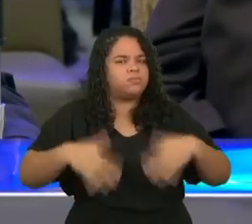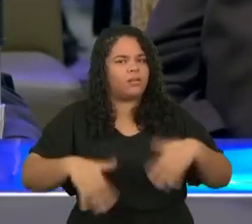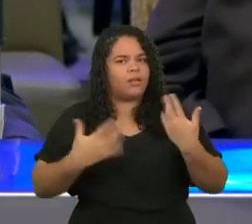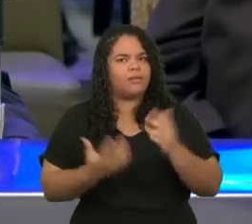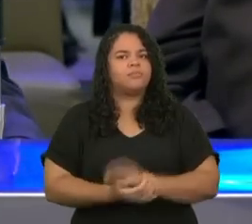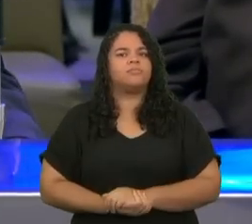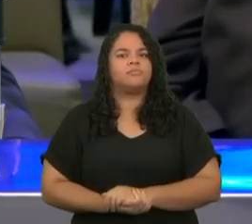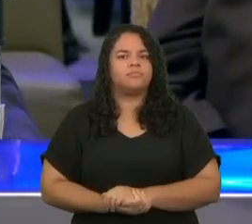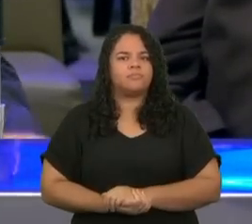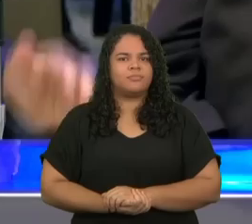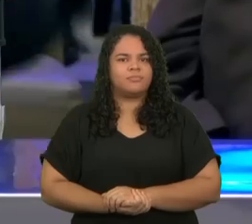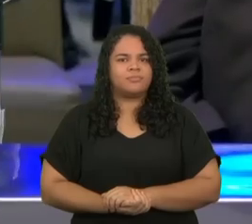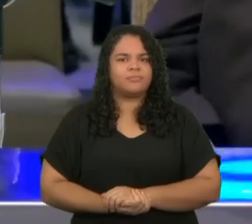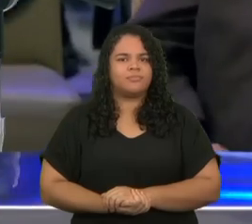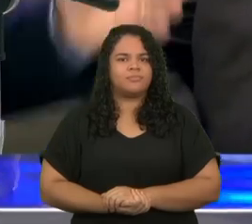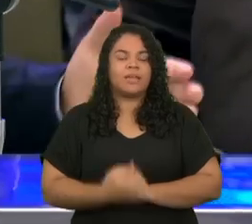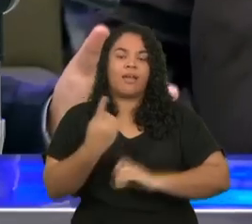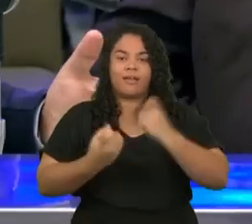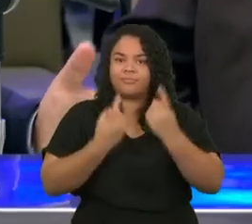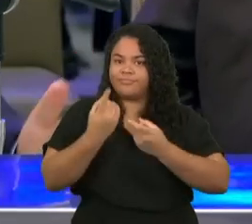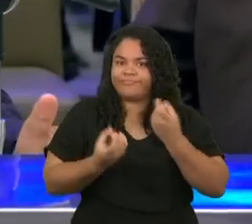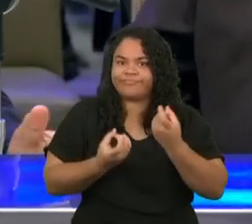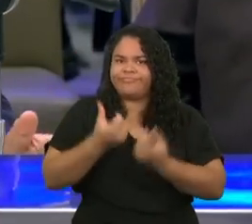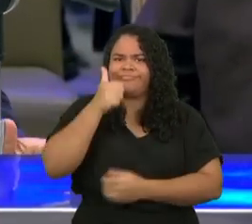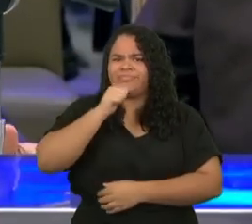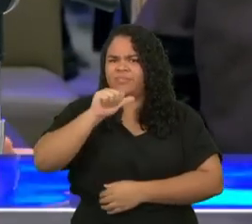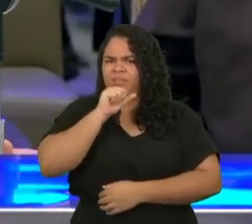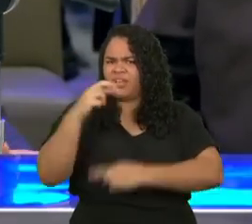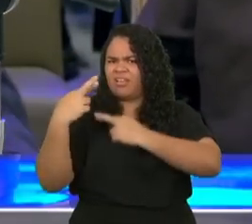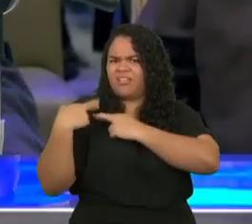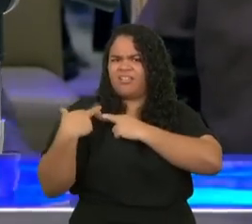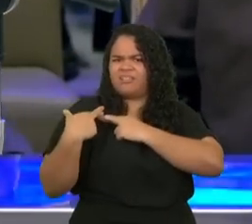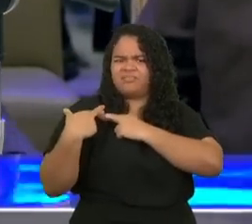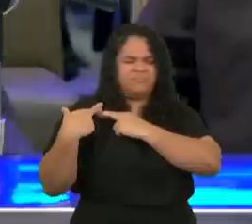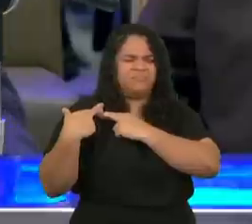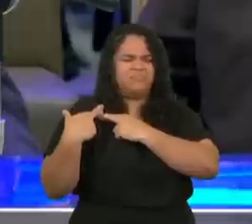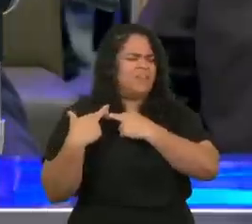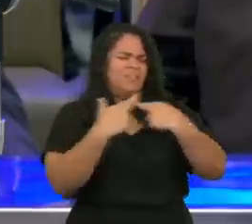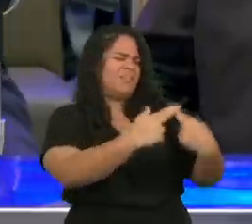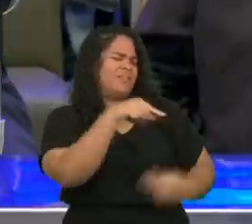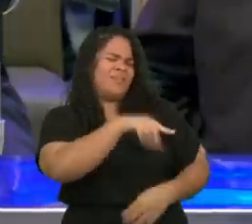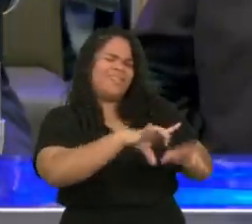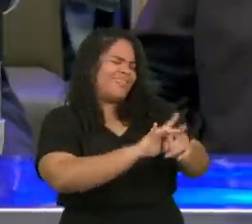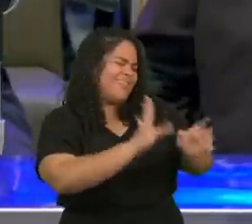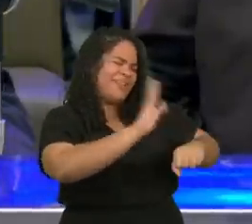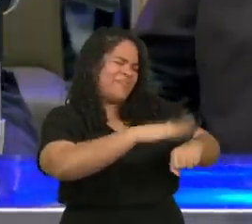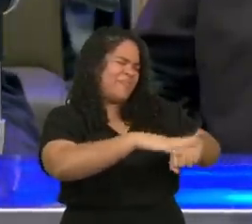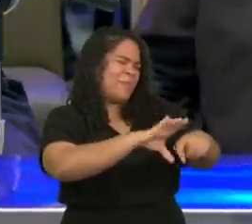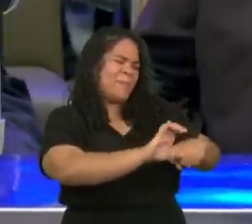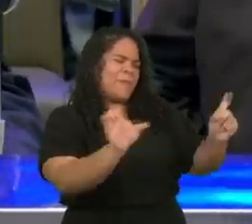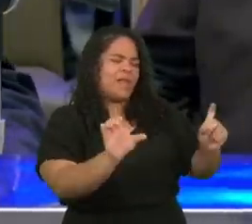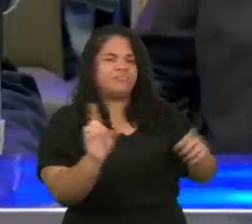outros não entrega a empregada ou a creche entrega ele mesmo ele faz o que quer não irmãos